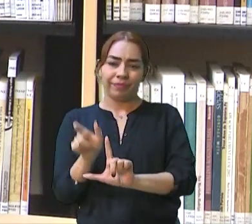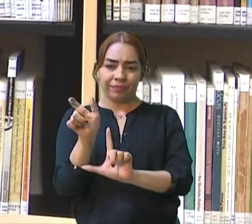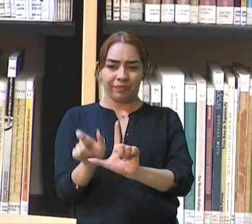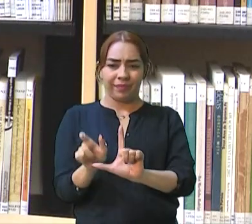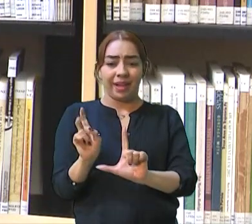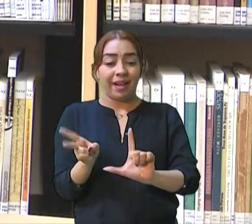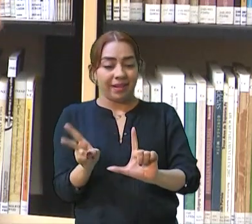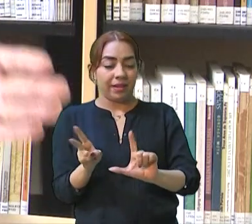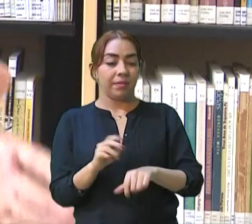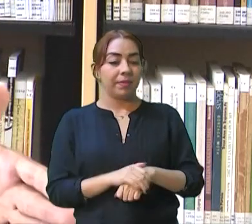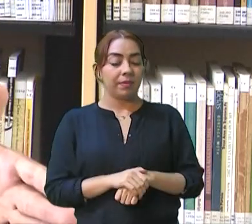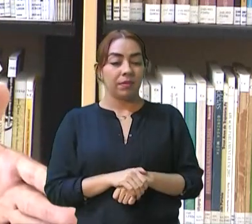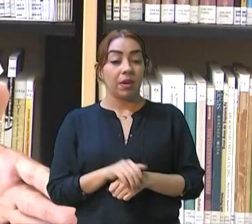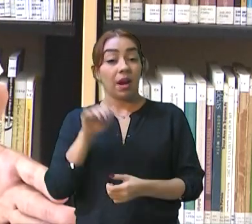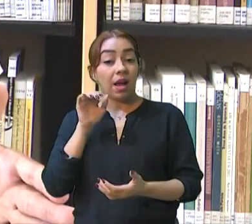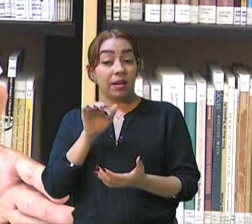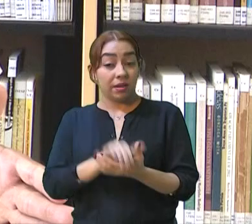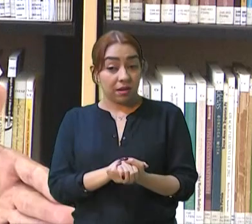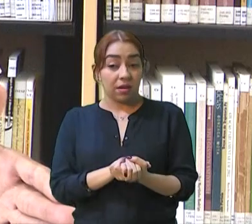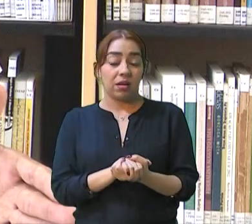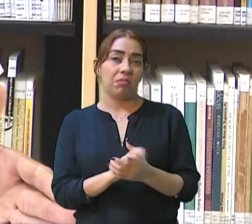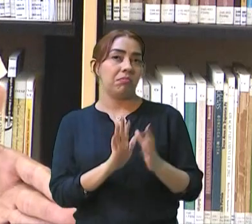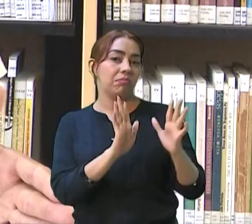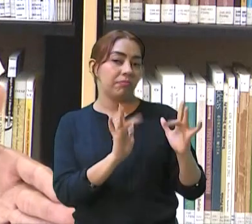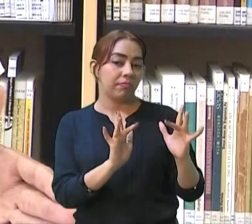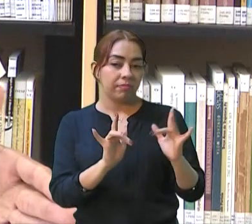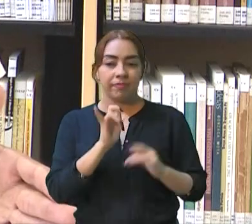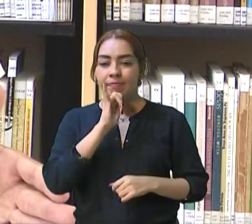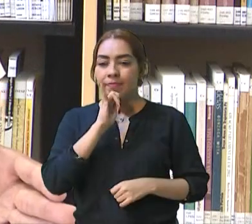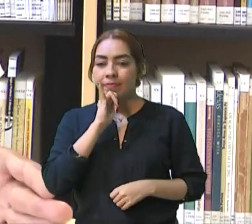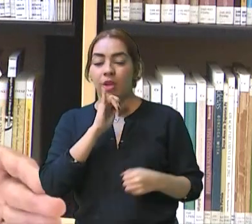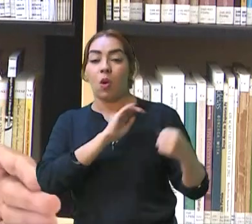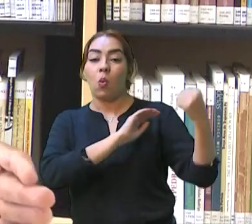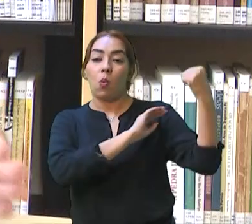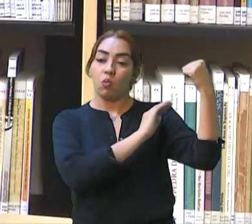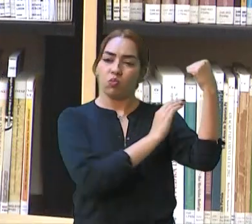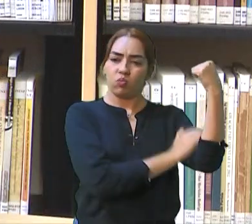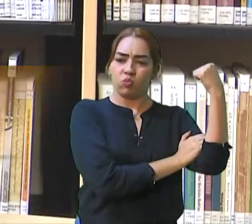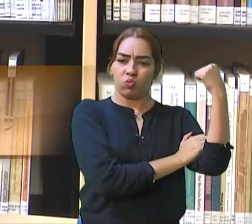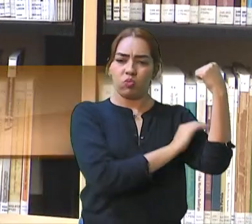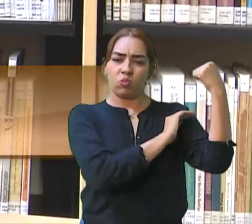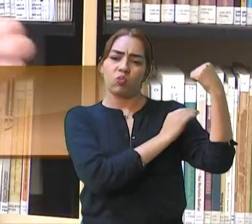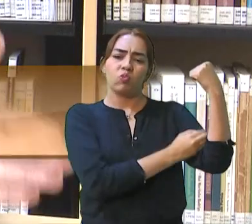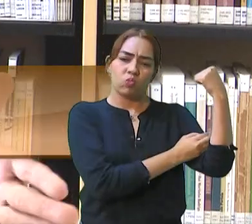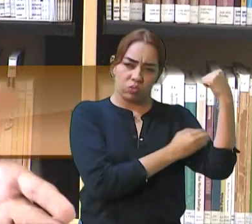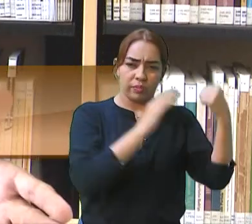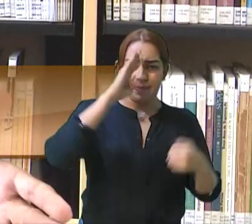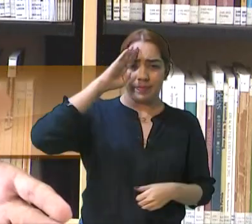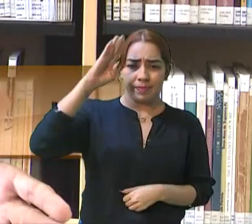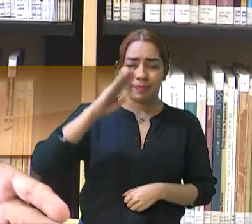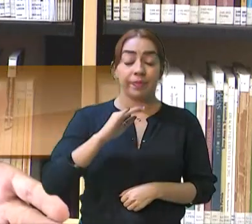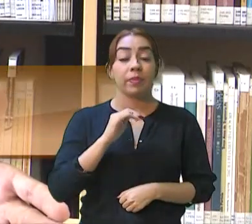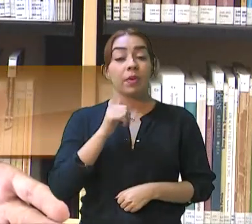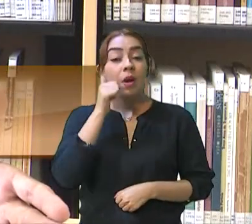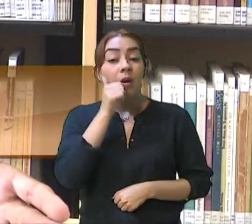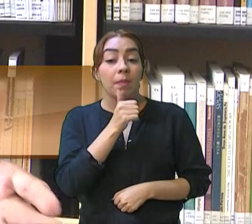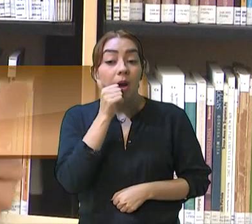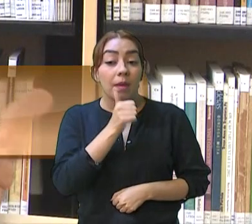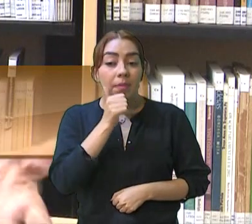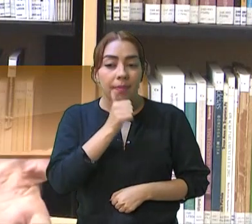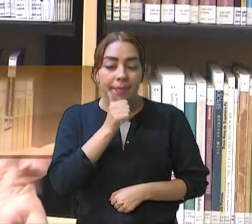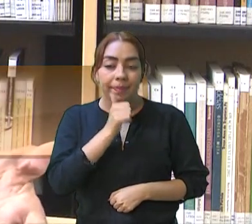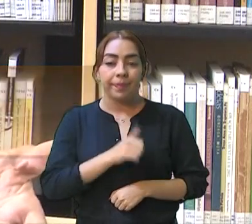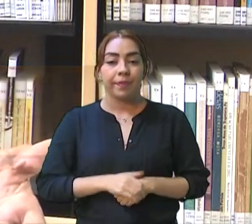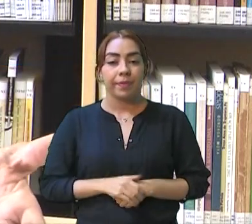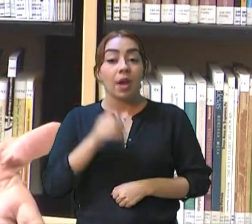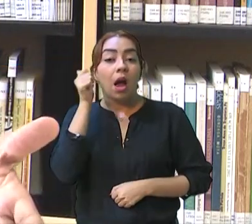casais, super-herói e o personagem que ele namora, a Mulher Maravilha, namora um rapaz que é